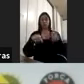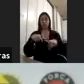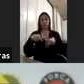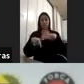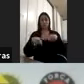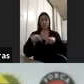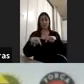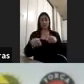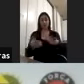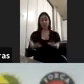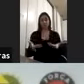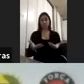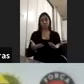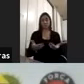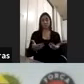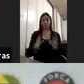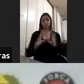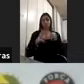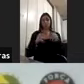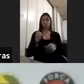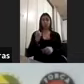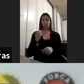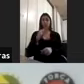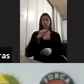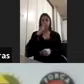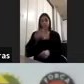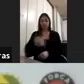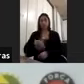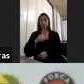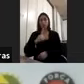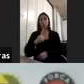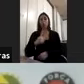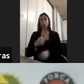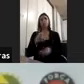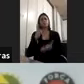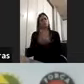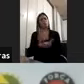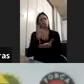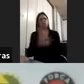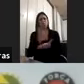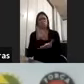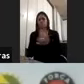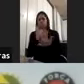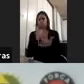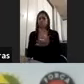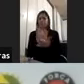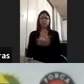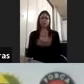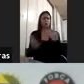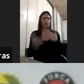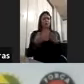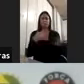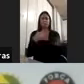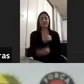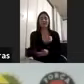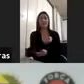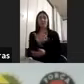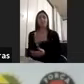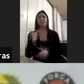trabalhadores, e colocar o governador é 8.002, dependendo de quantos trabalhadores são, ele se colocou ele e o trabalhador como mais um e mais